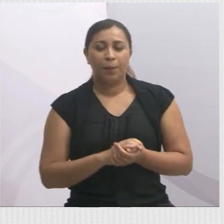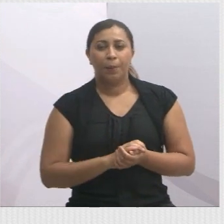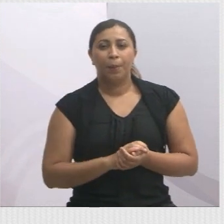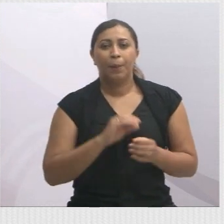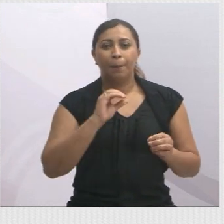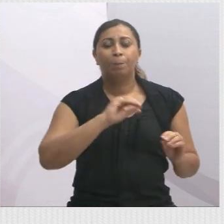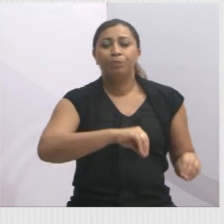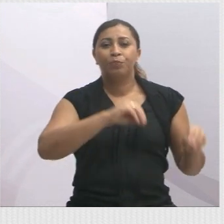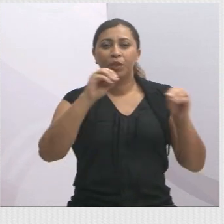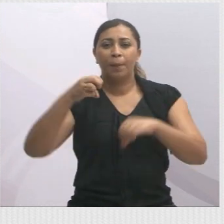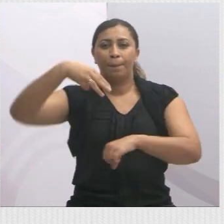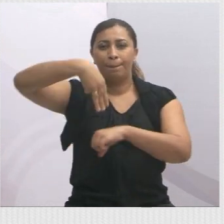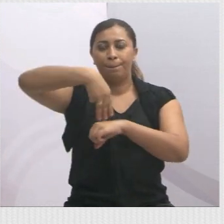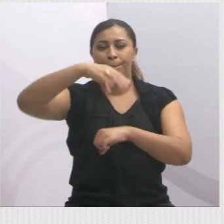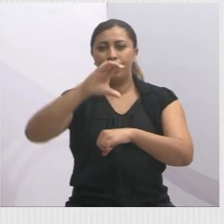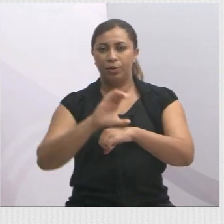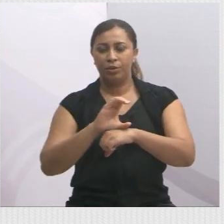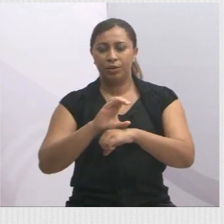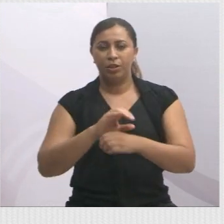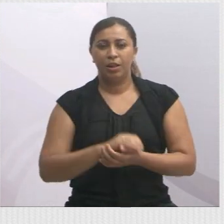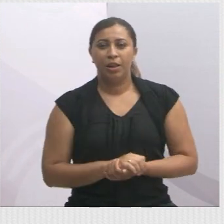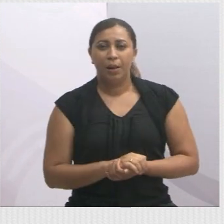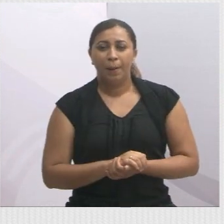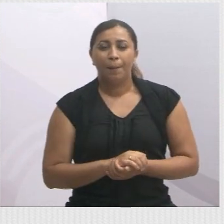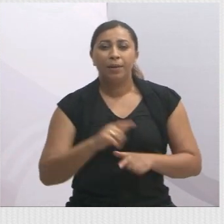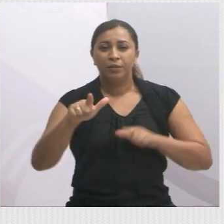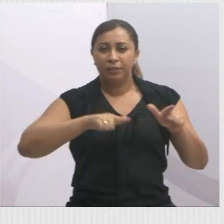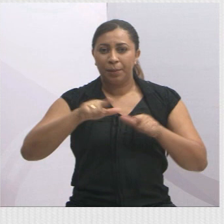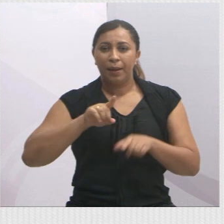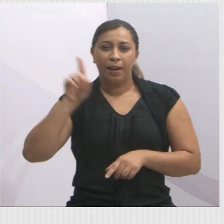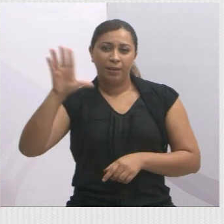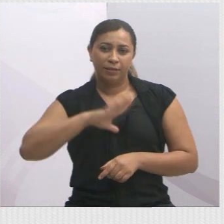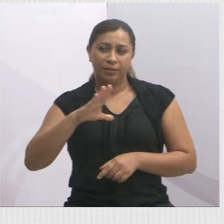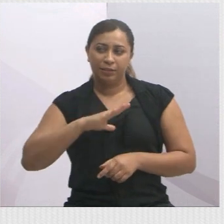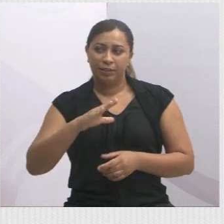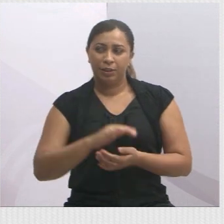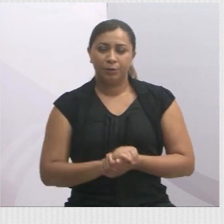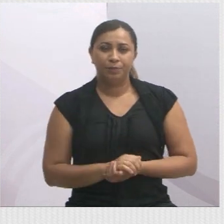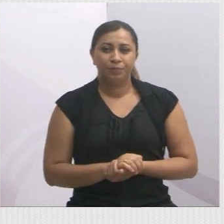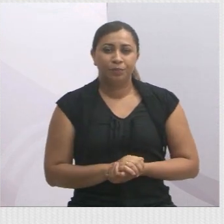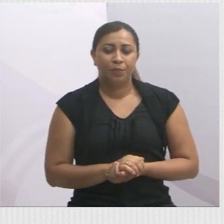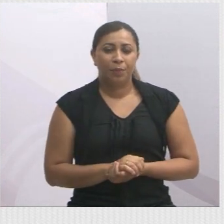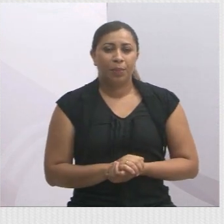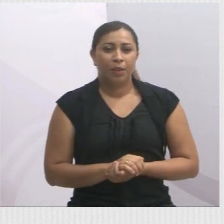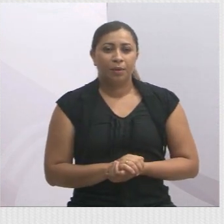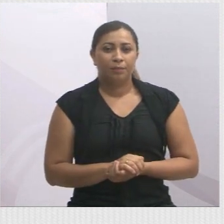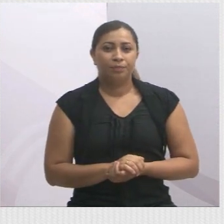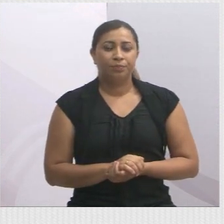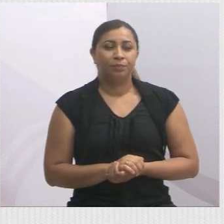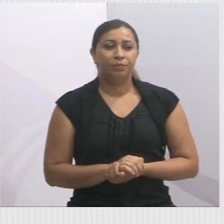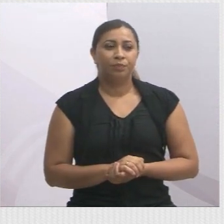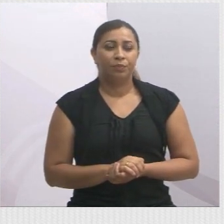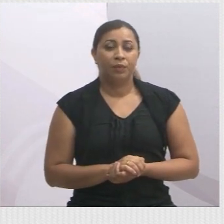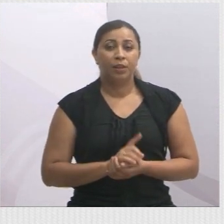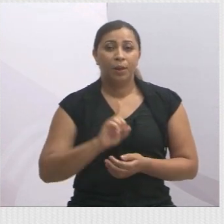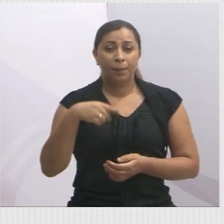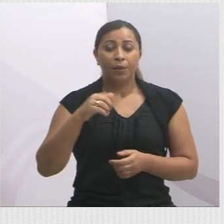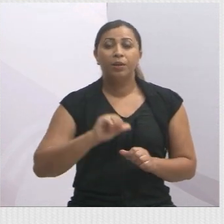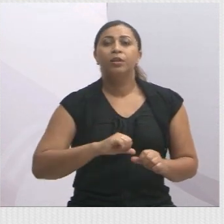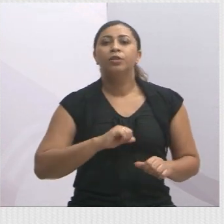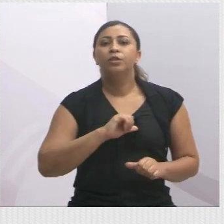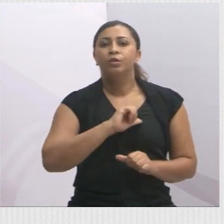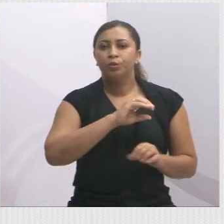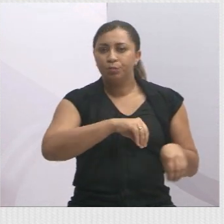transferido para Mogi Guaçu, a fim de assumir o trabalho naquela cidade. Assim, após a sua saída, fica